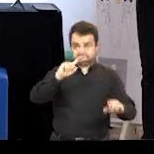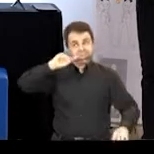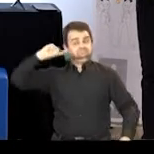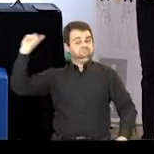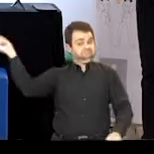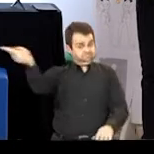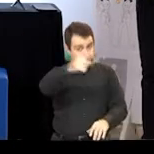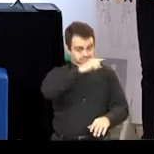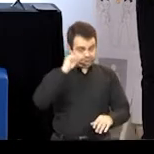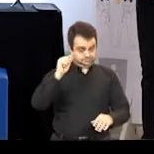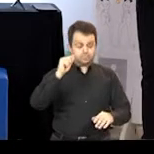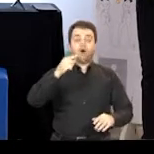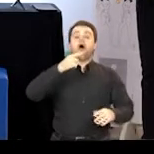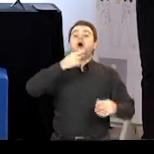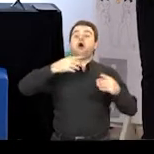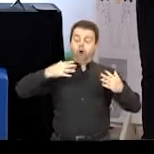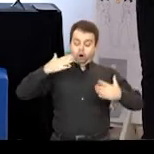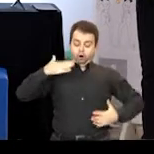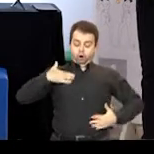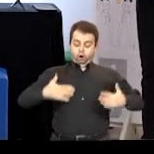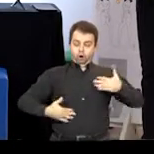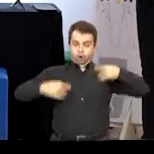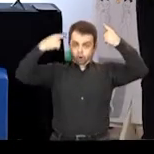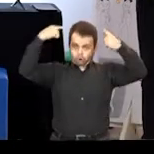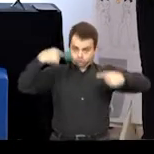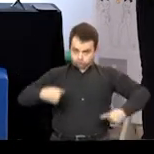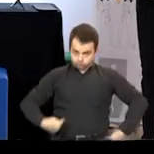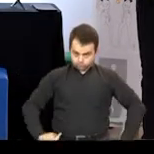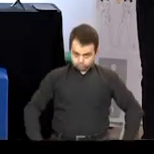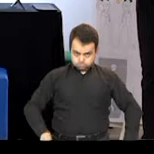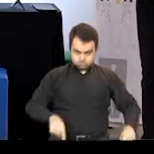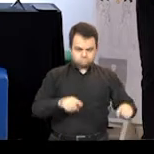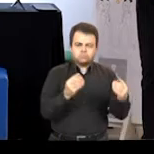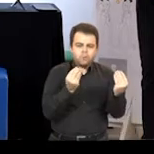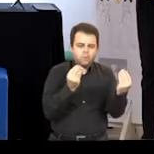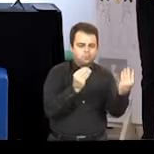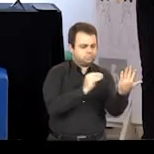figura humana é estilizada, alongada.